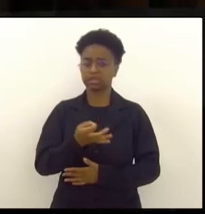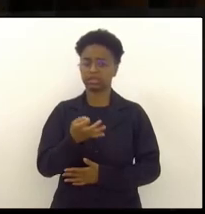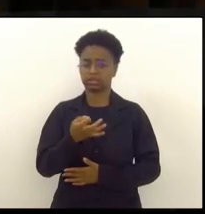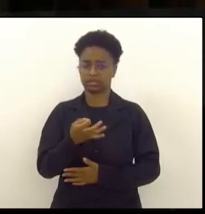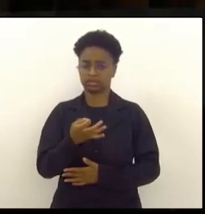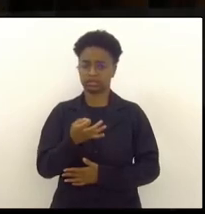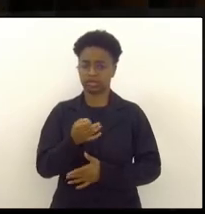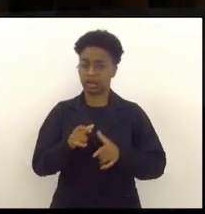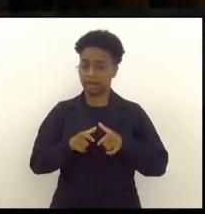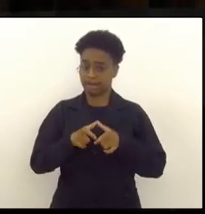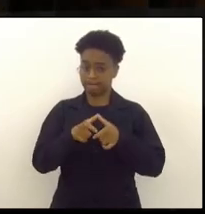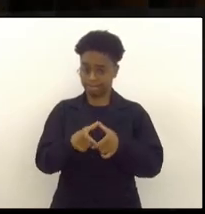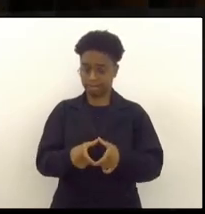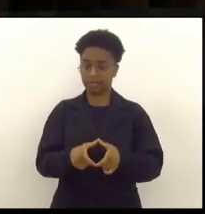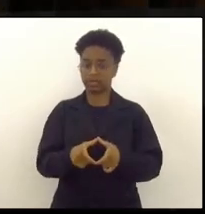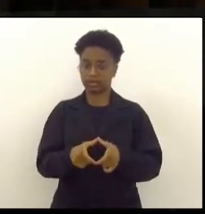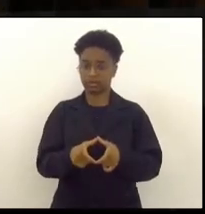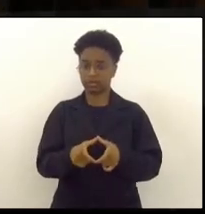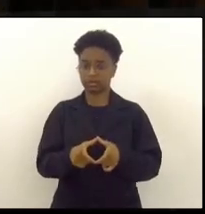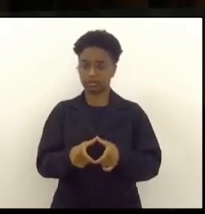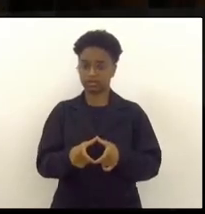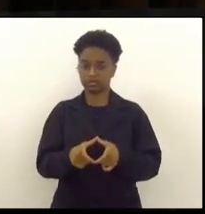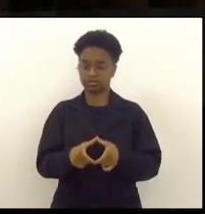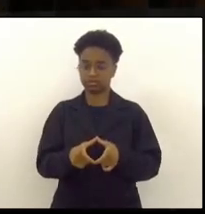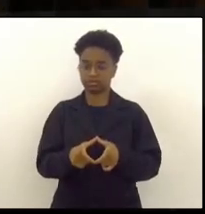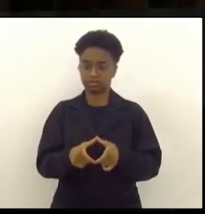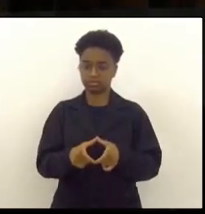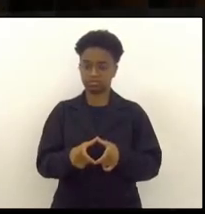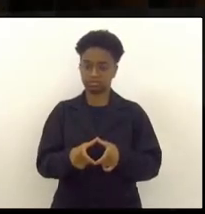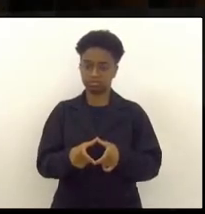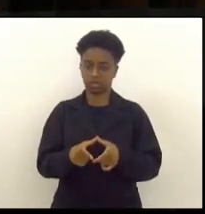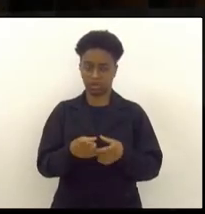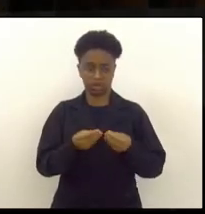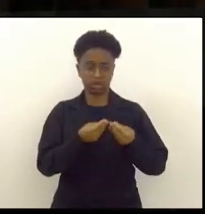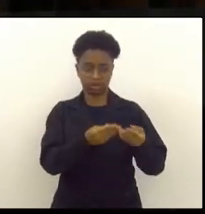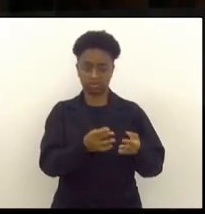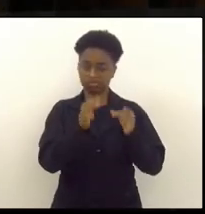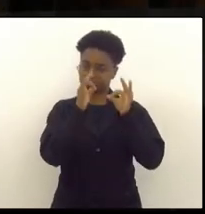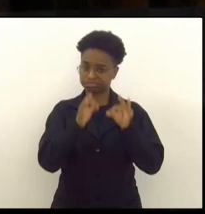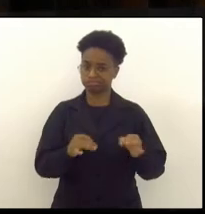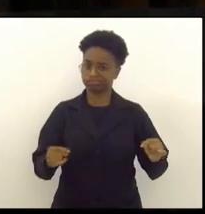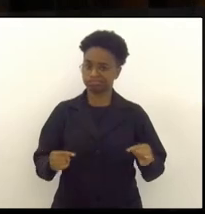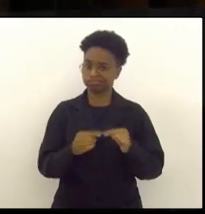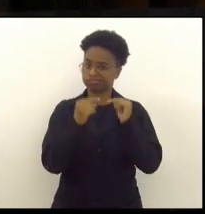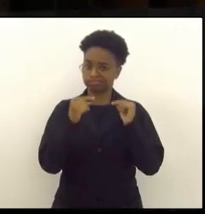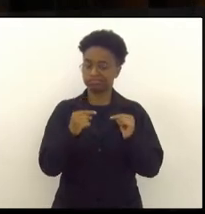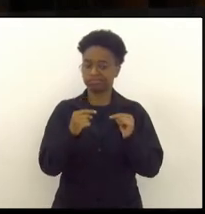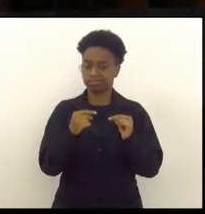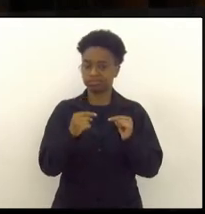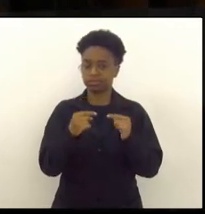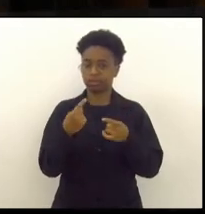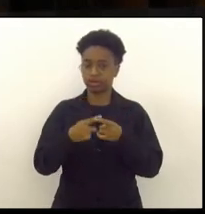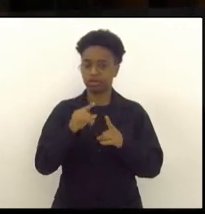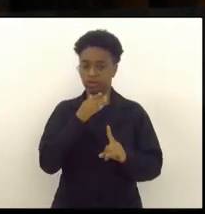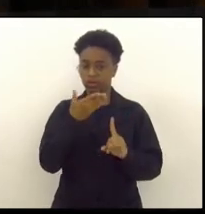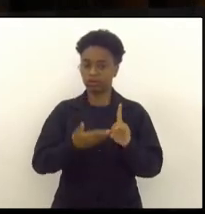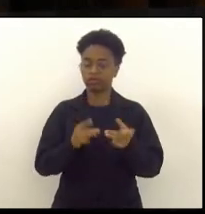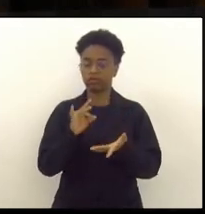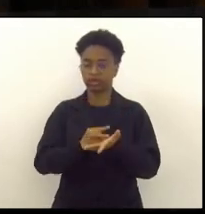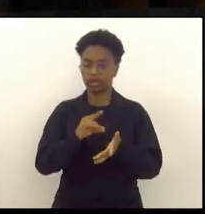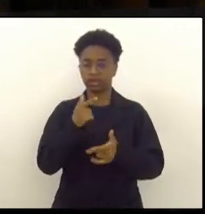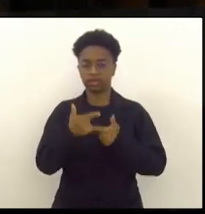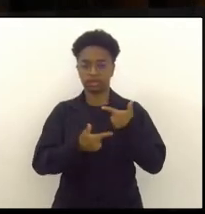essa medalha ela está muito bem direcionada, ela homenageia realmente o trabalho